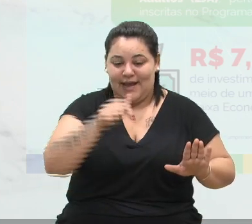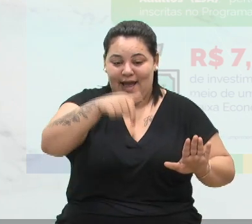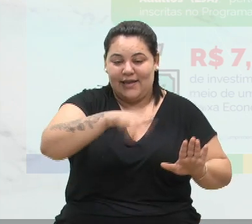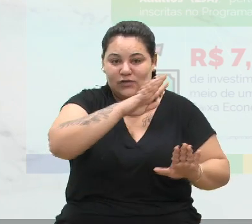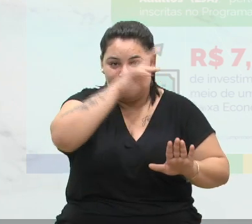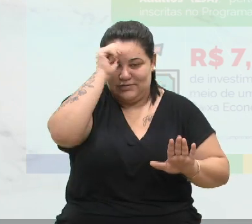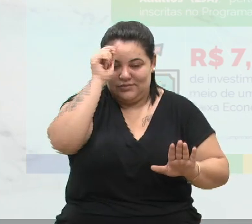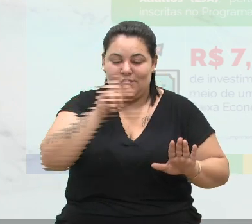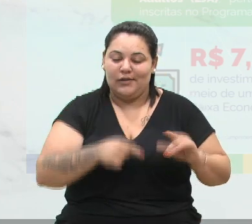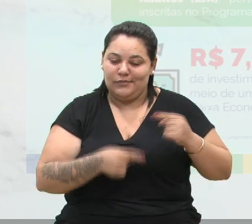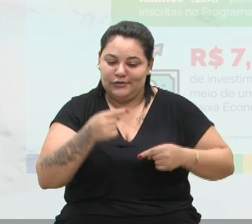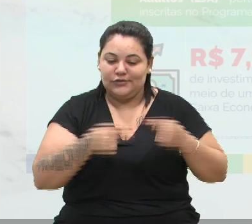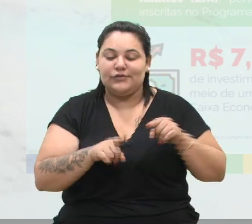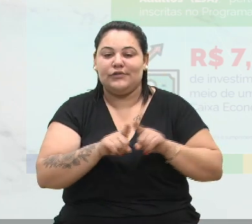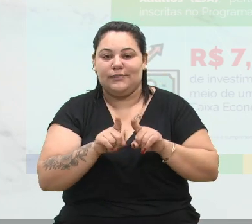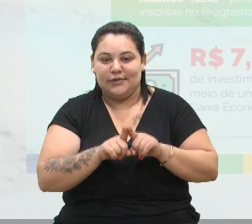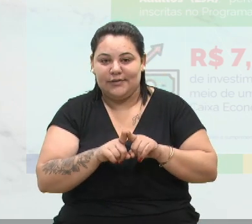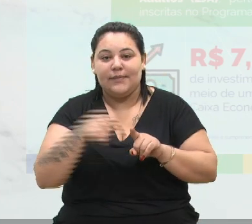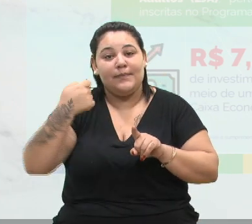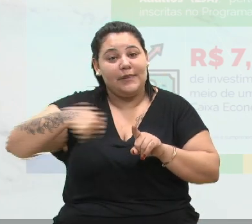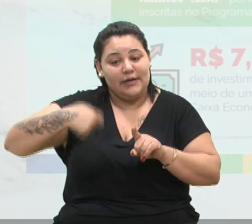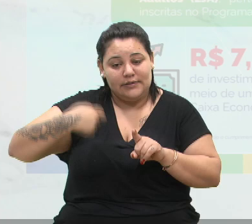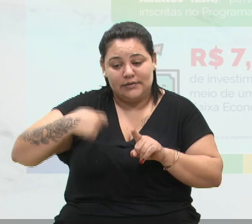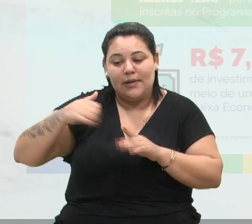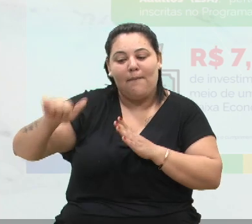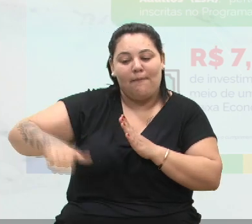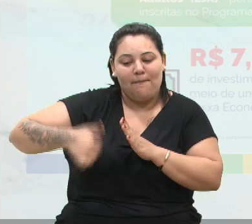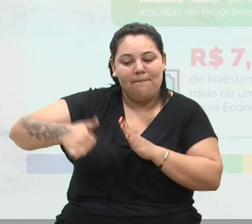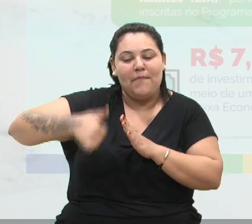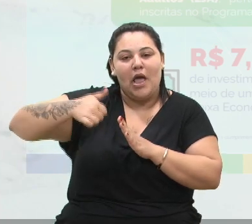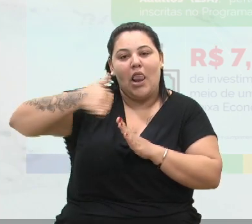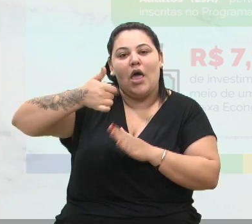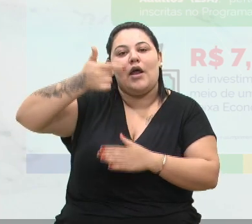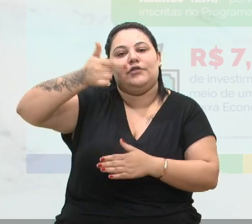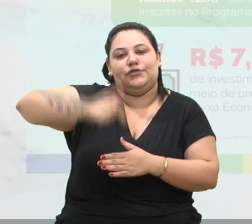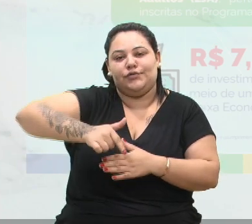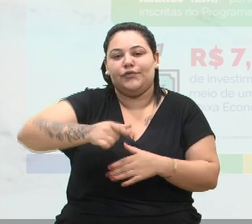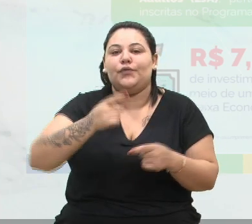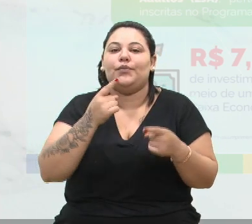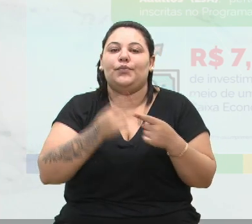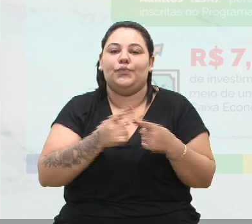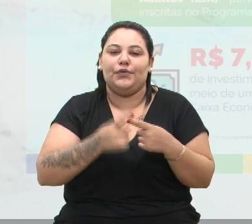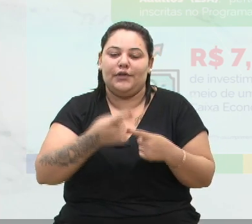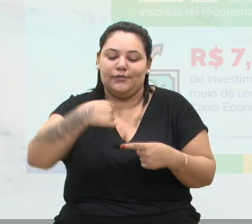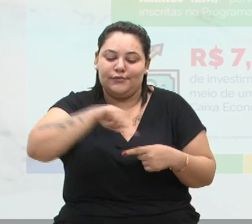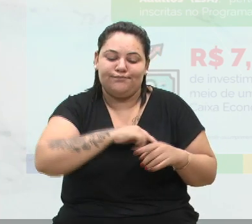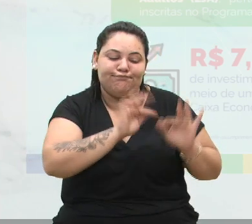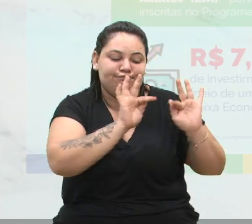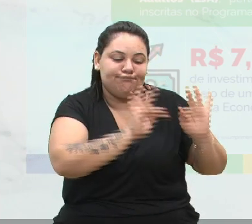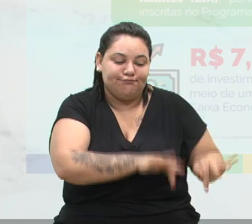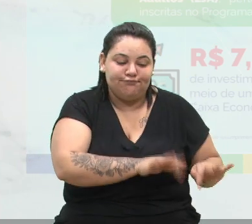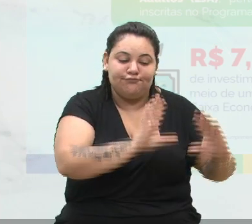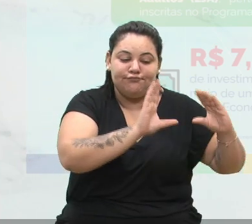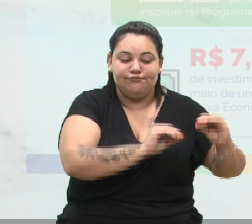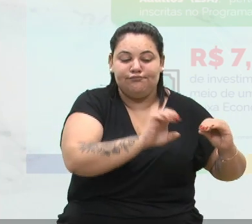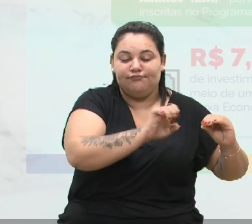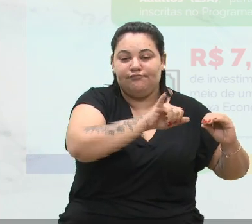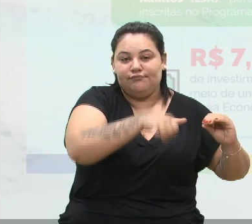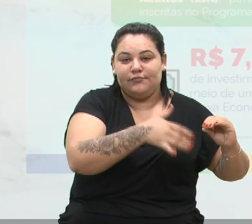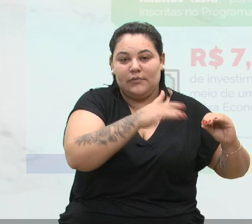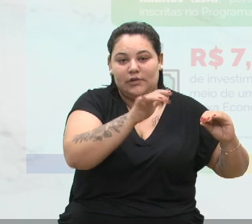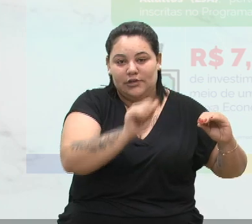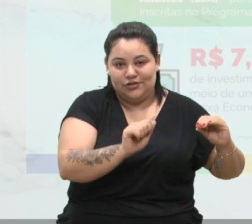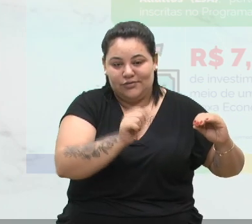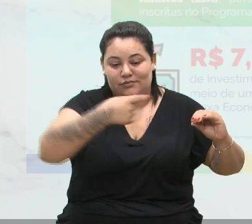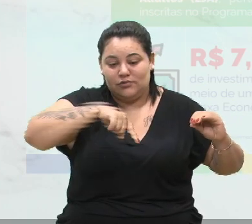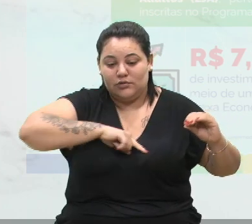é um debate que nós precisamos cada vez fazer mais. Nós estamos acabando com as turmas da EJA e nós precisamos não